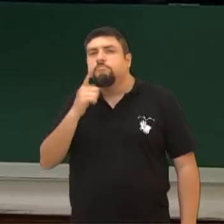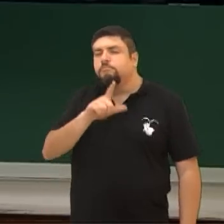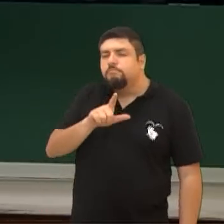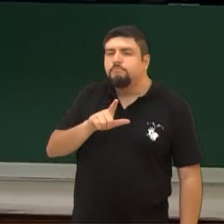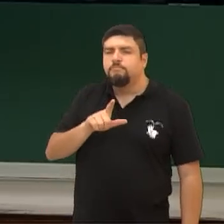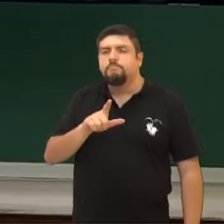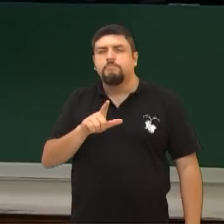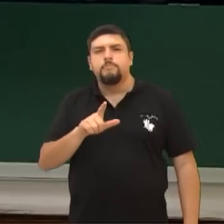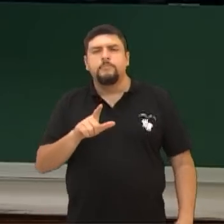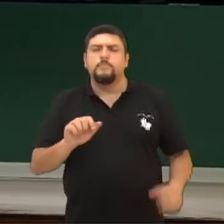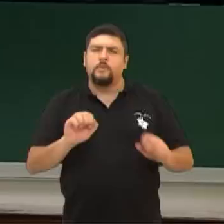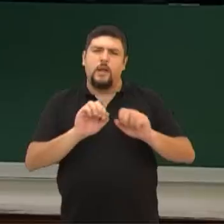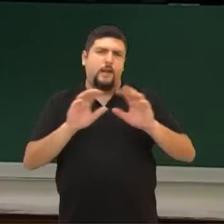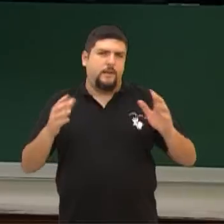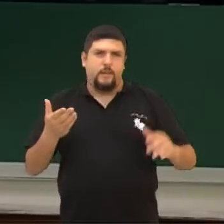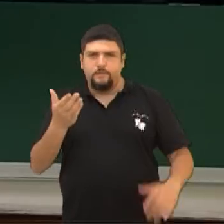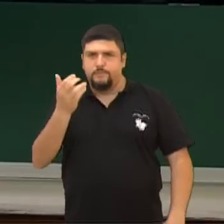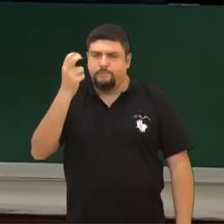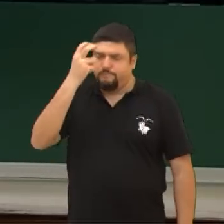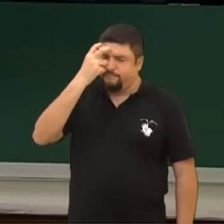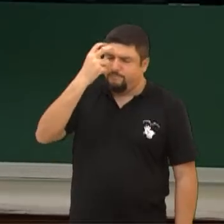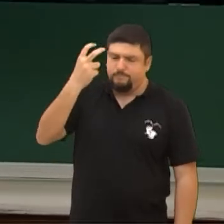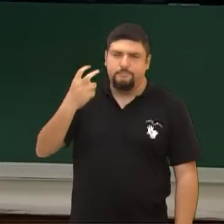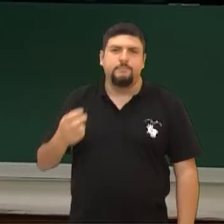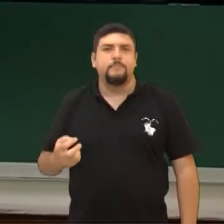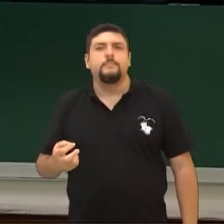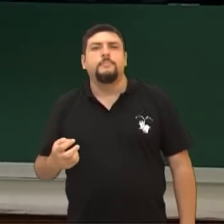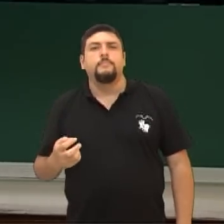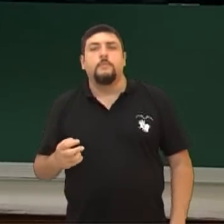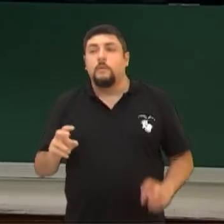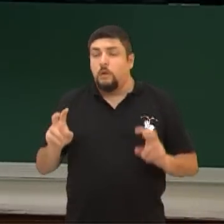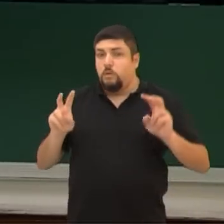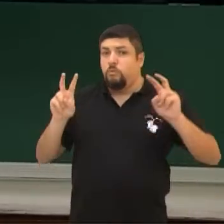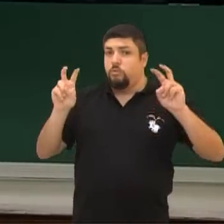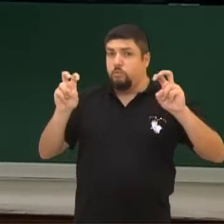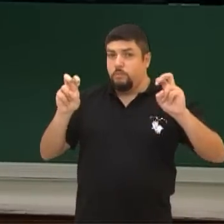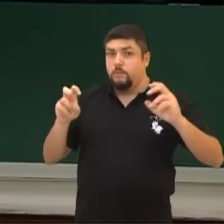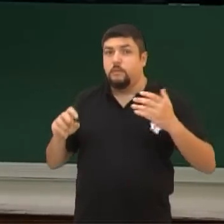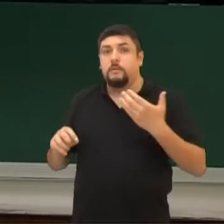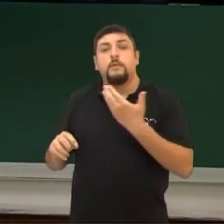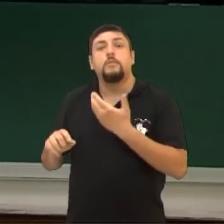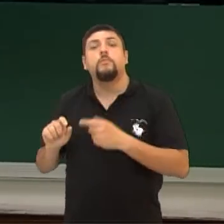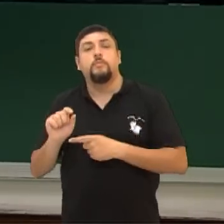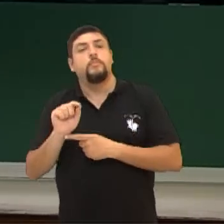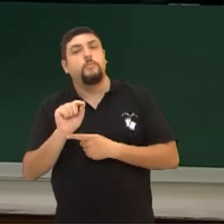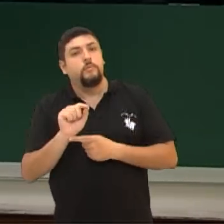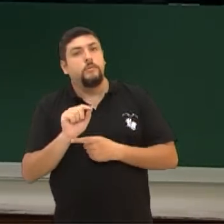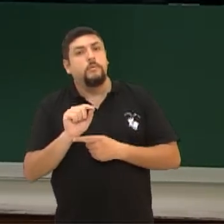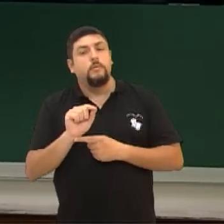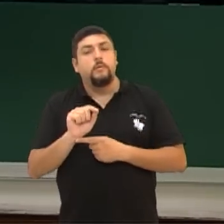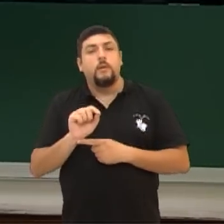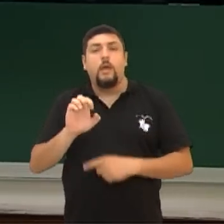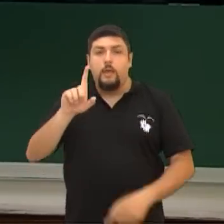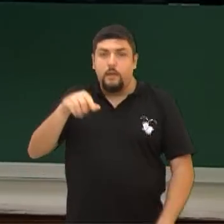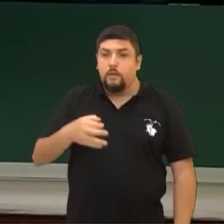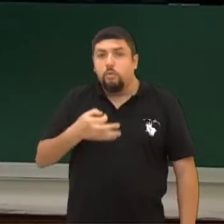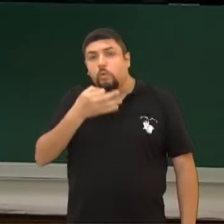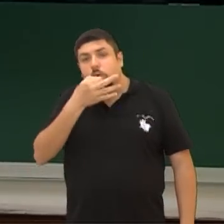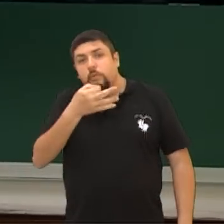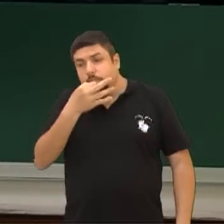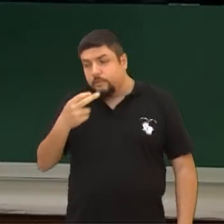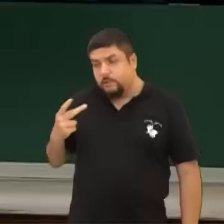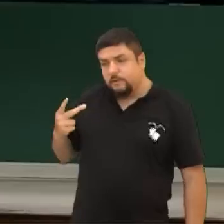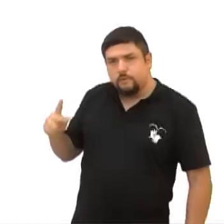Conseguiu? Claro, professora, muito fácil. No título da entrevista está a opinião do